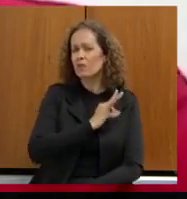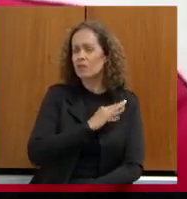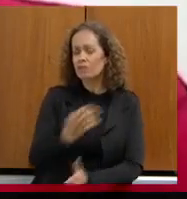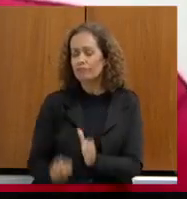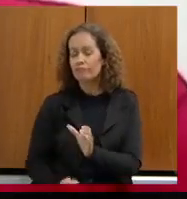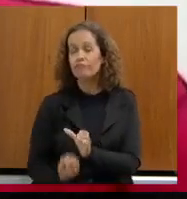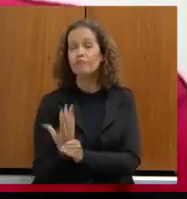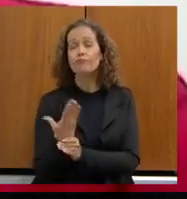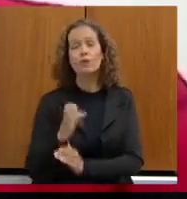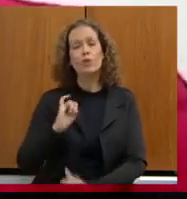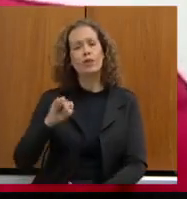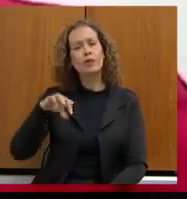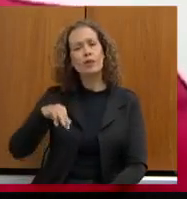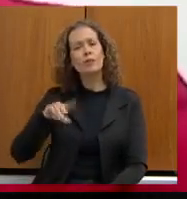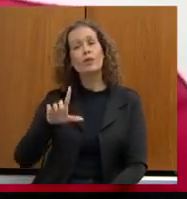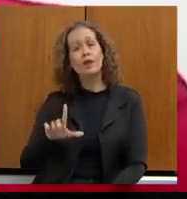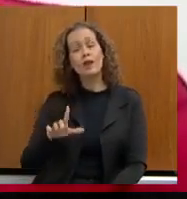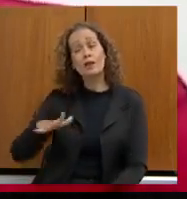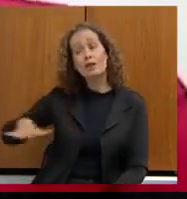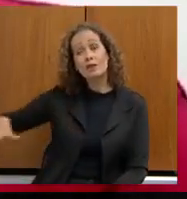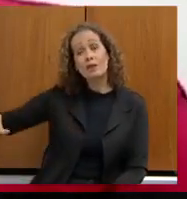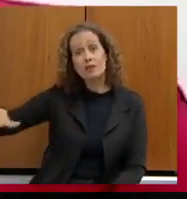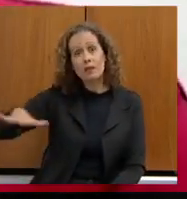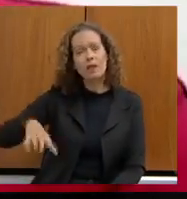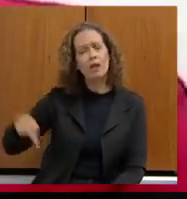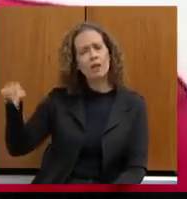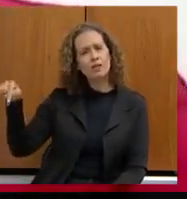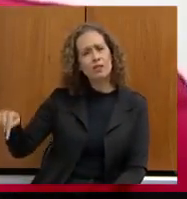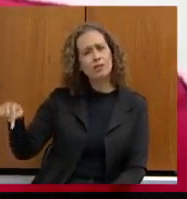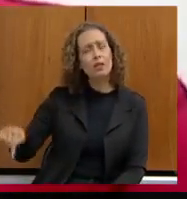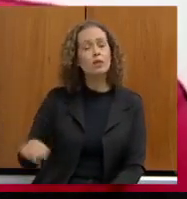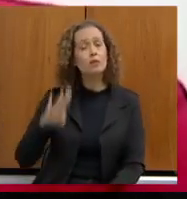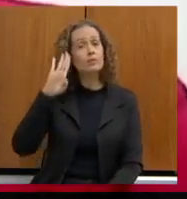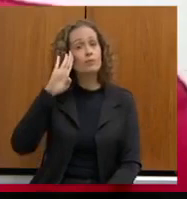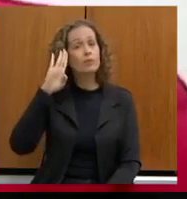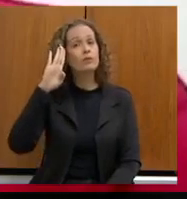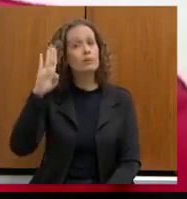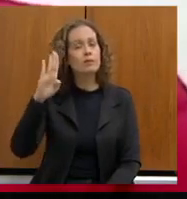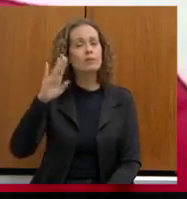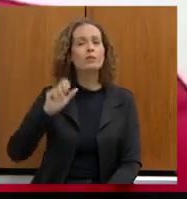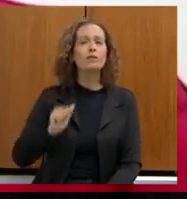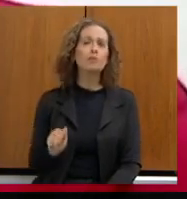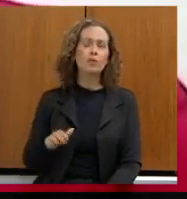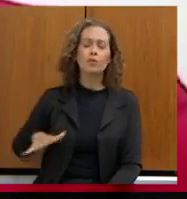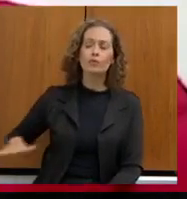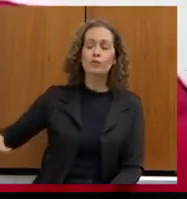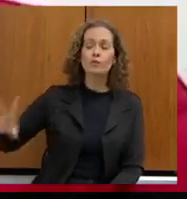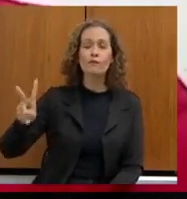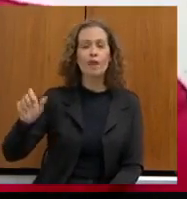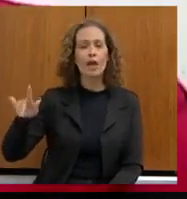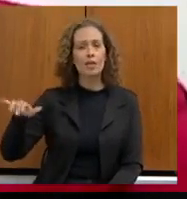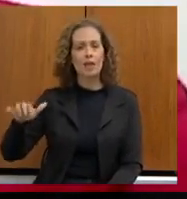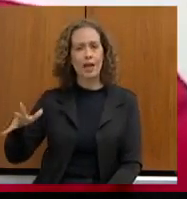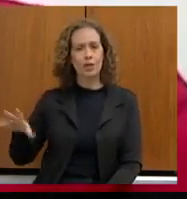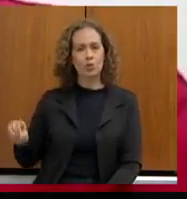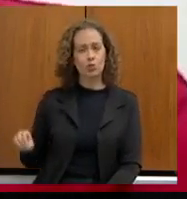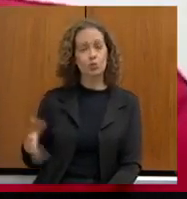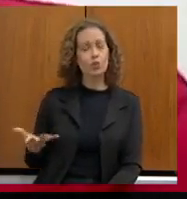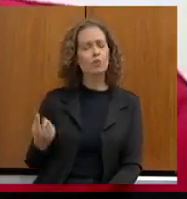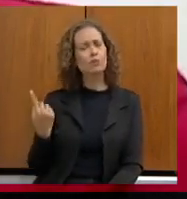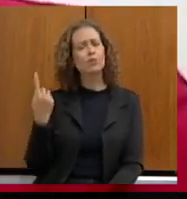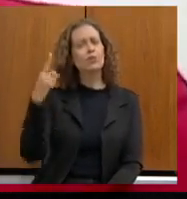implementar o dll aqui na nossa região e principalmente em toda a nossa nosso valiosas e por último